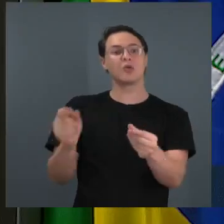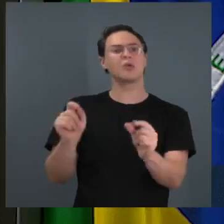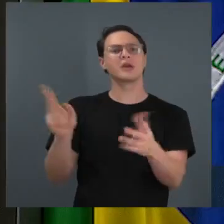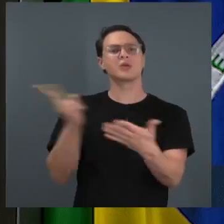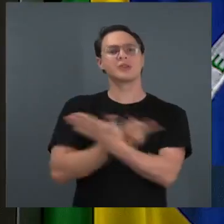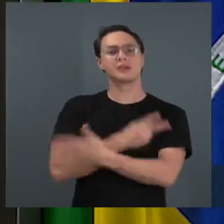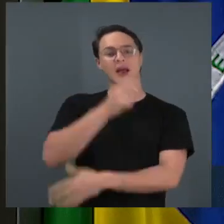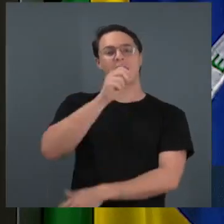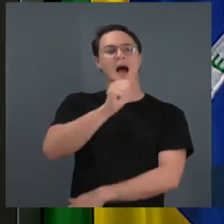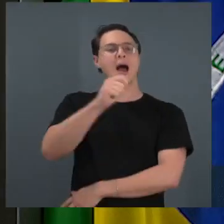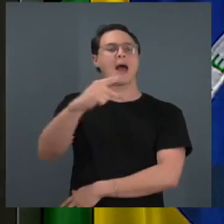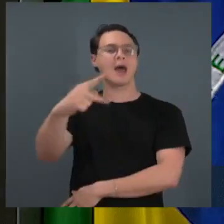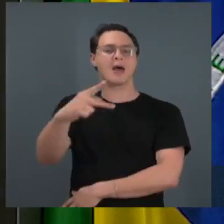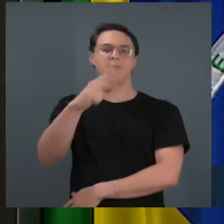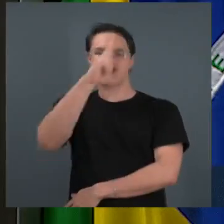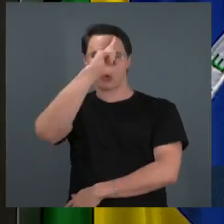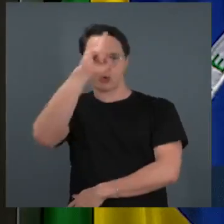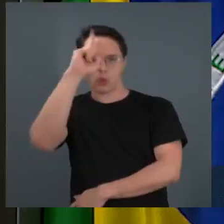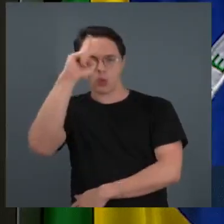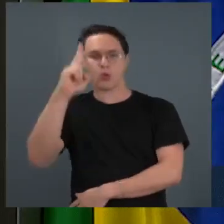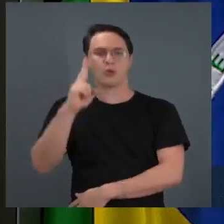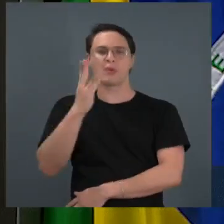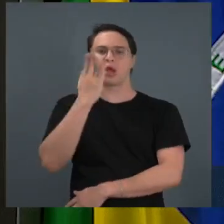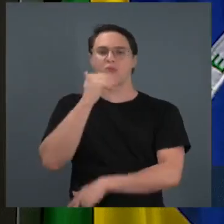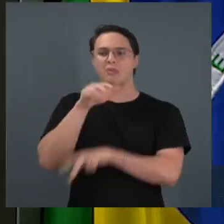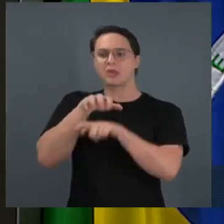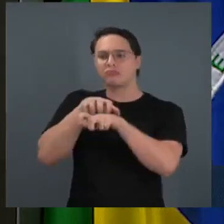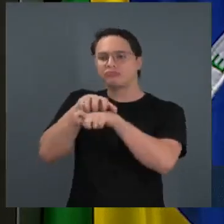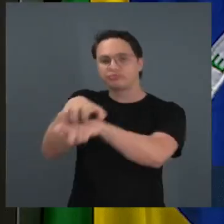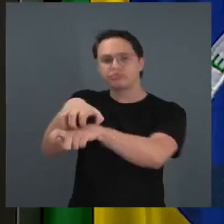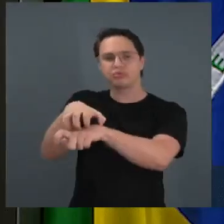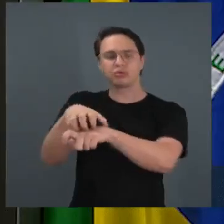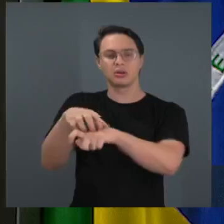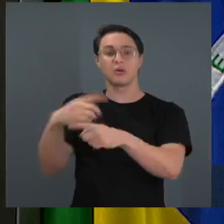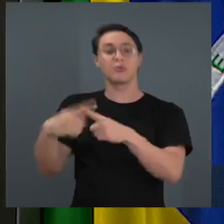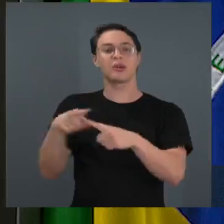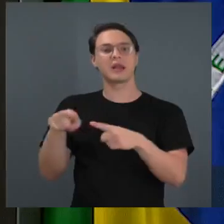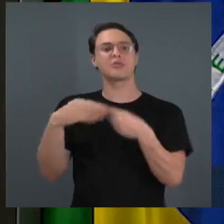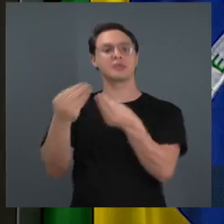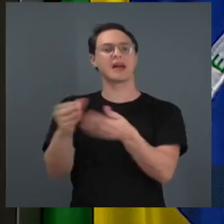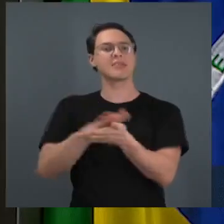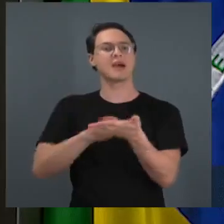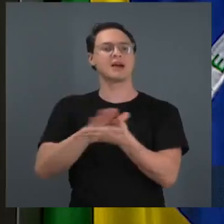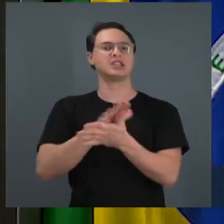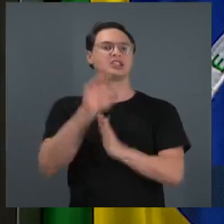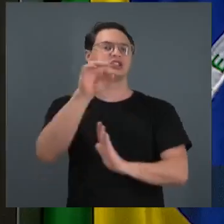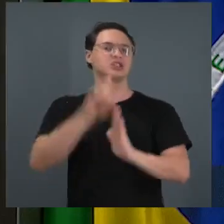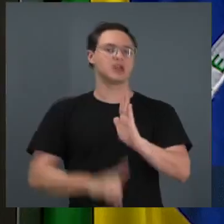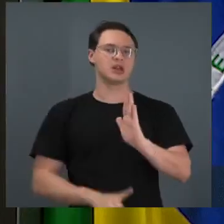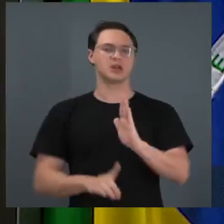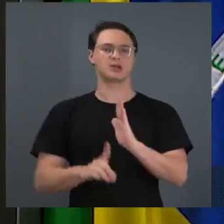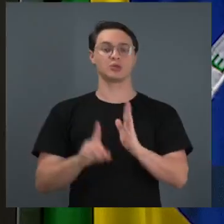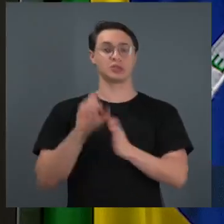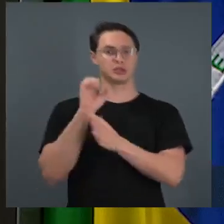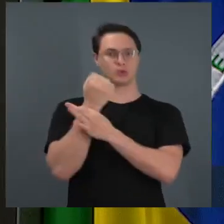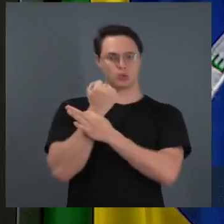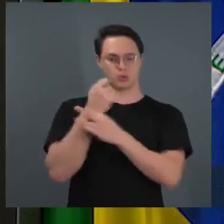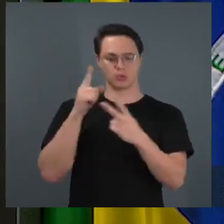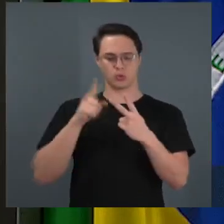exploram trabalhadores sem garantir direitos básicos, nem sequer vale transporte, seguro,